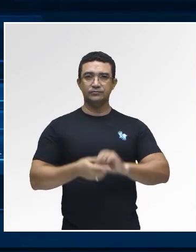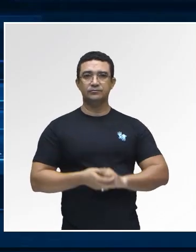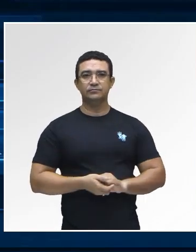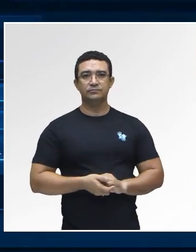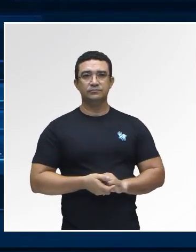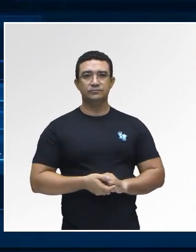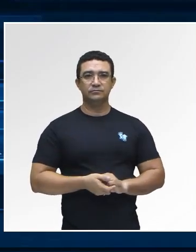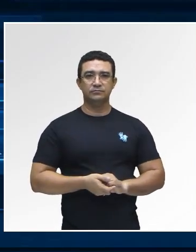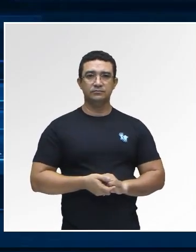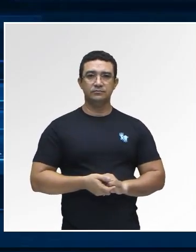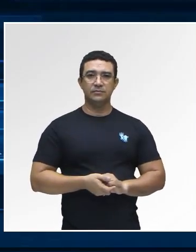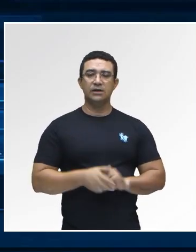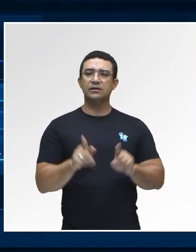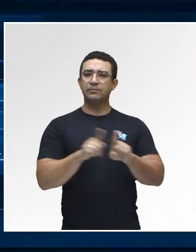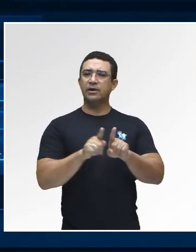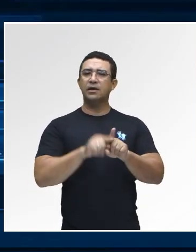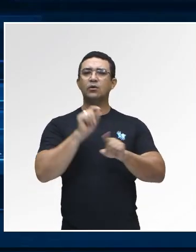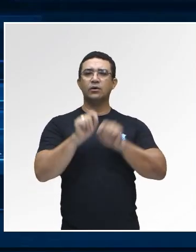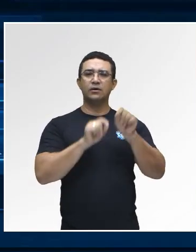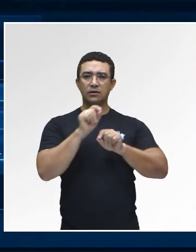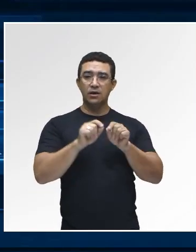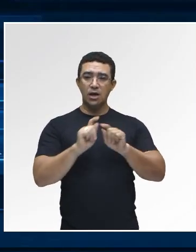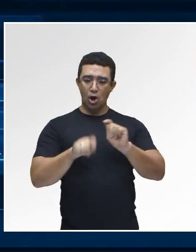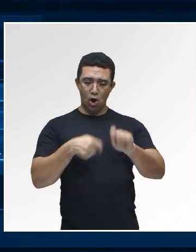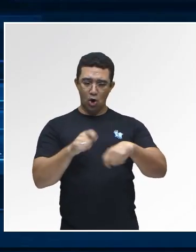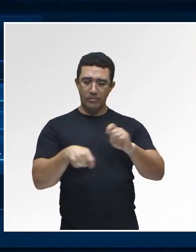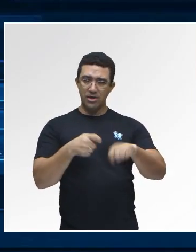embarcações, vai chegar um momento em que não vai acontecer.